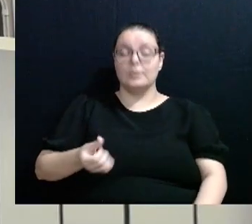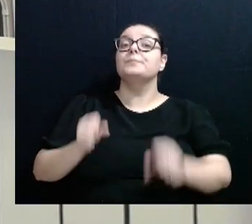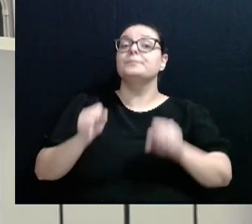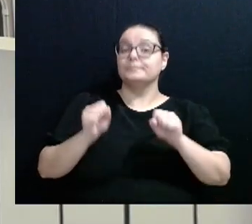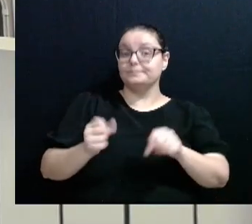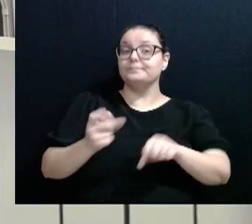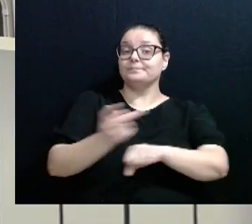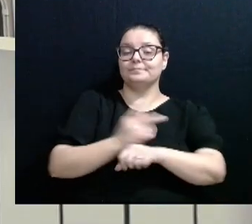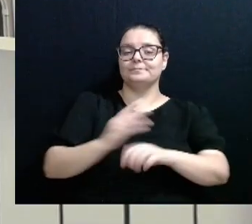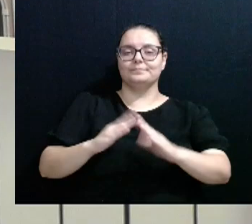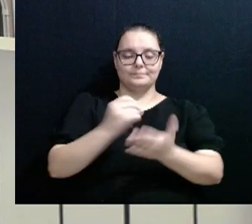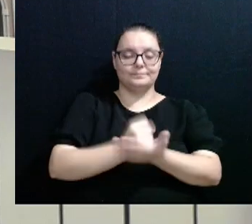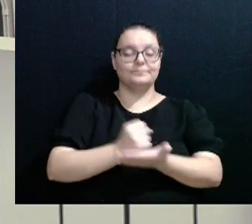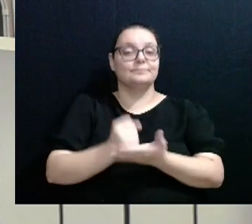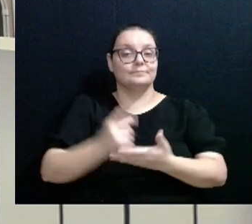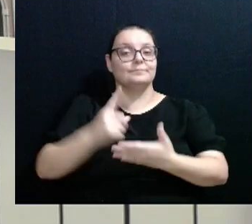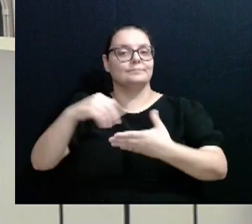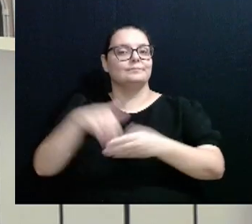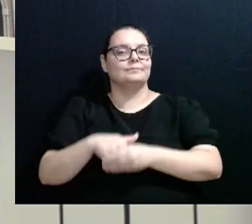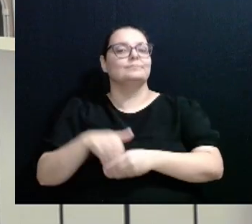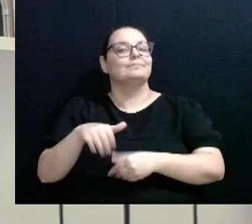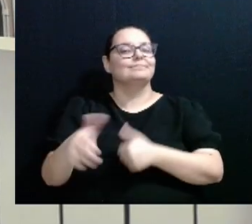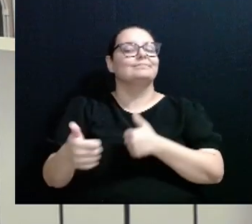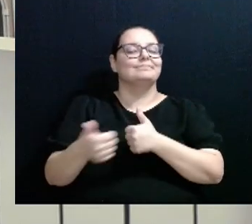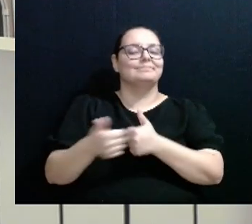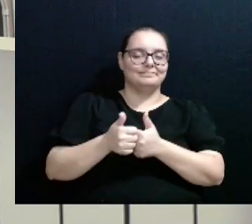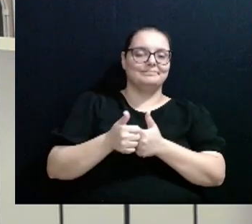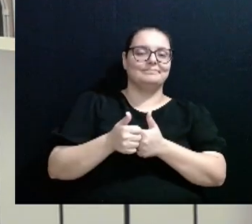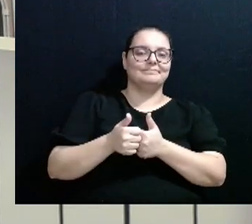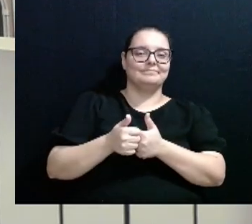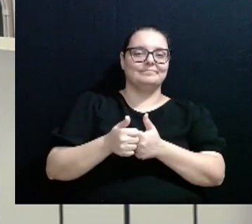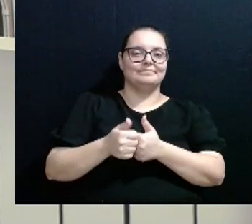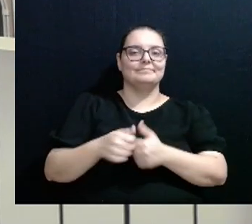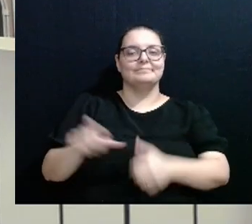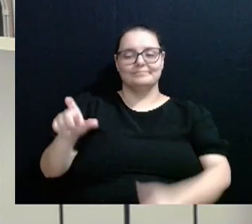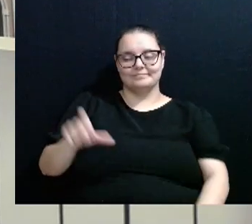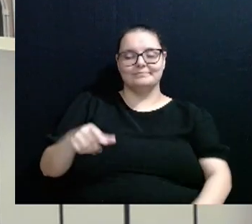cartório eleitoral mais próximo e tirar o título de eleitor.